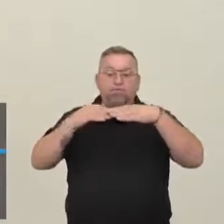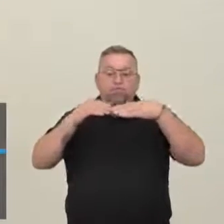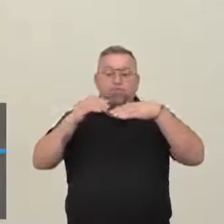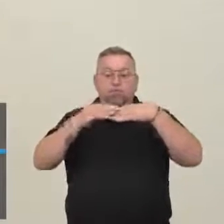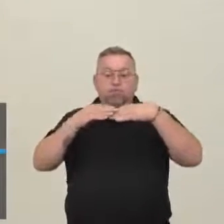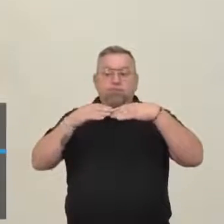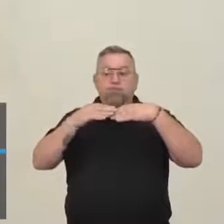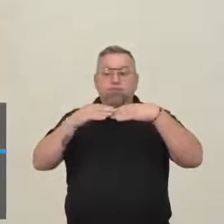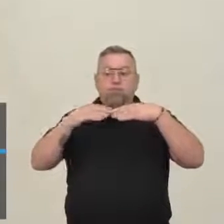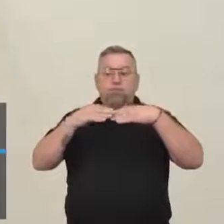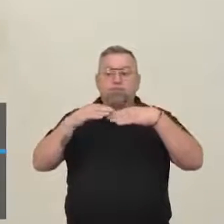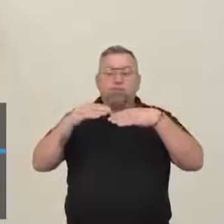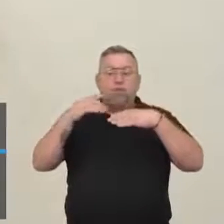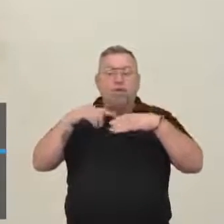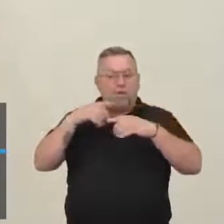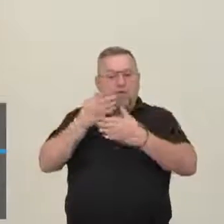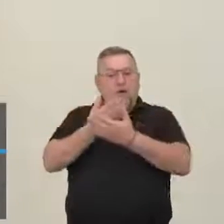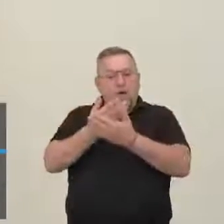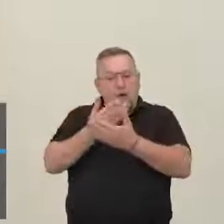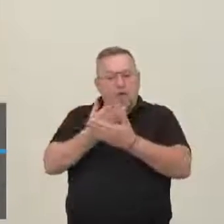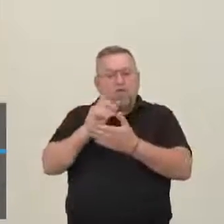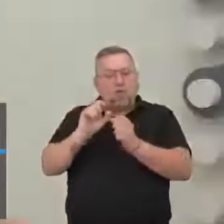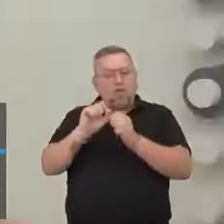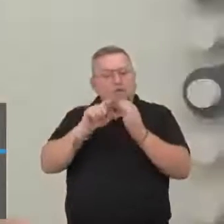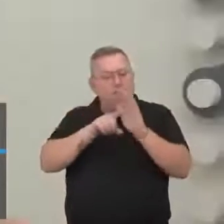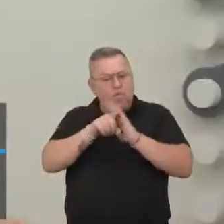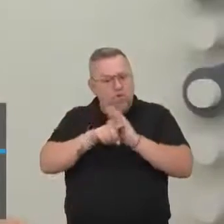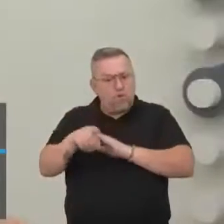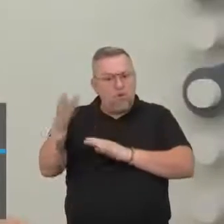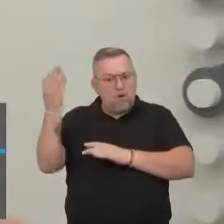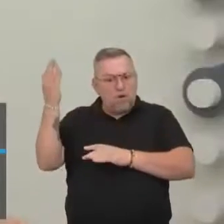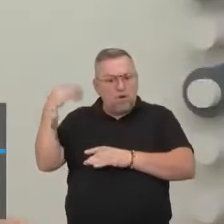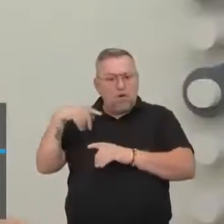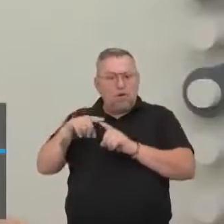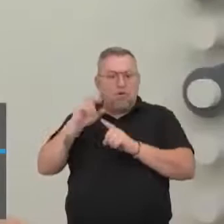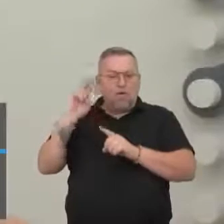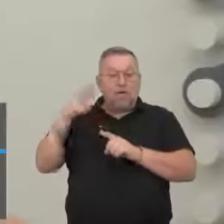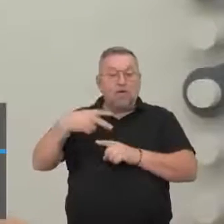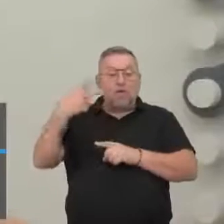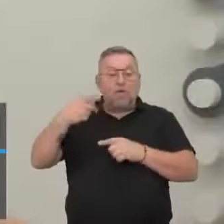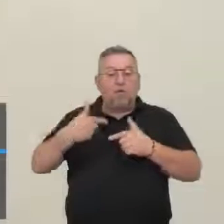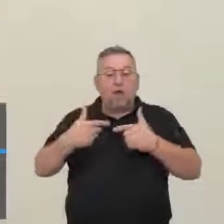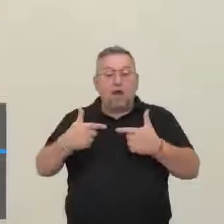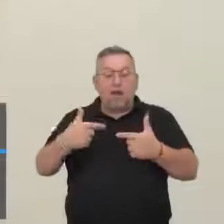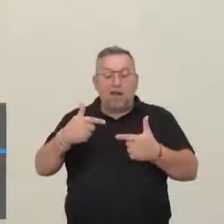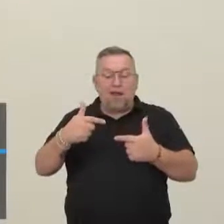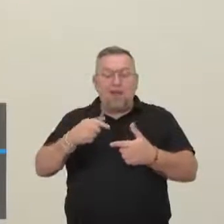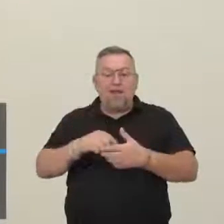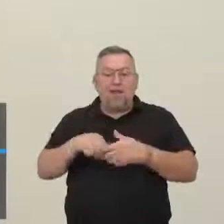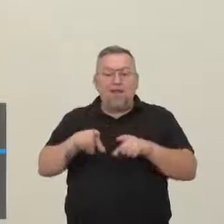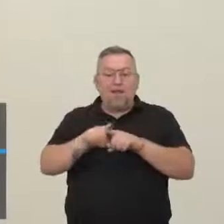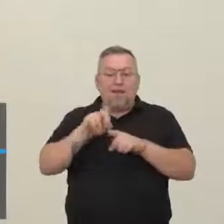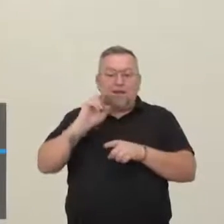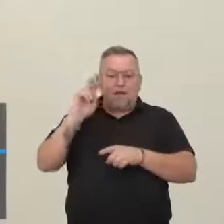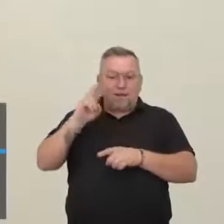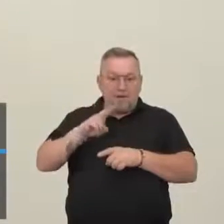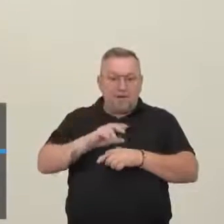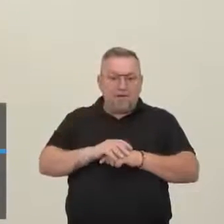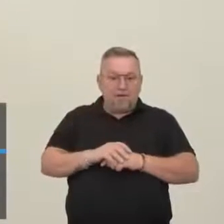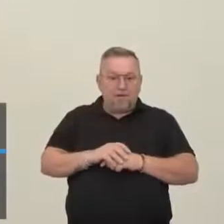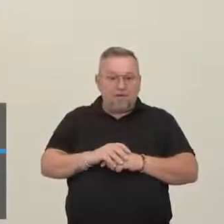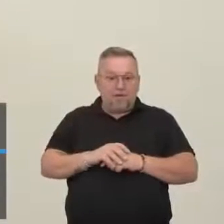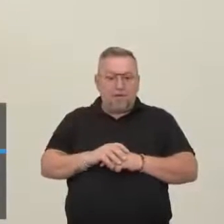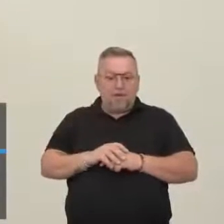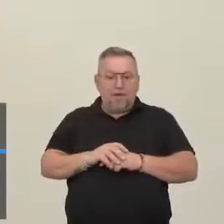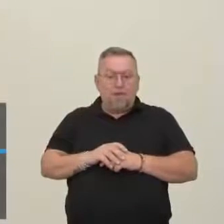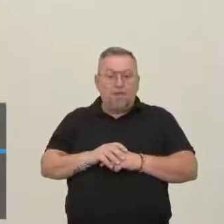Né, isso aí foi feito através de estudos, né, principalmente em meados da Segunda Guerra Mundial, que aí vem o estudo, né, da teoria das placas tectônicas. Né,